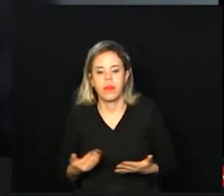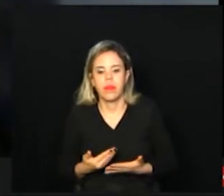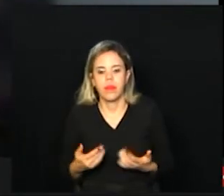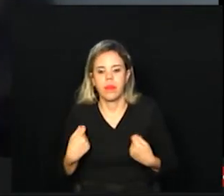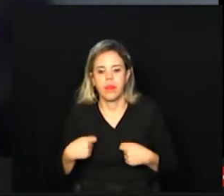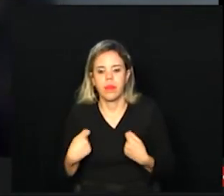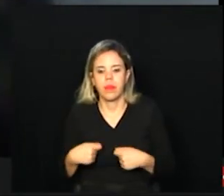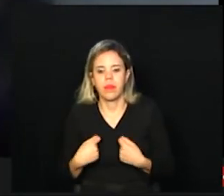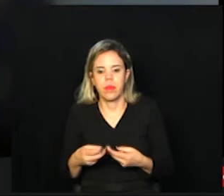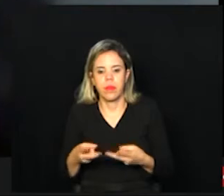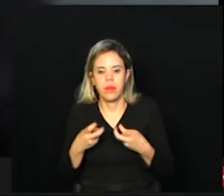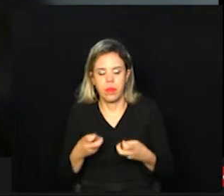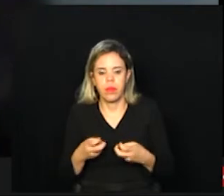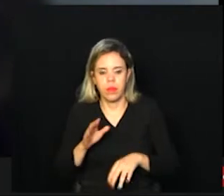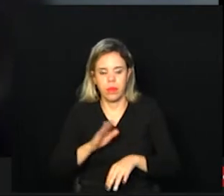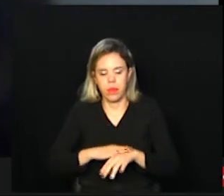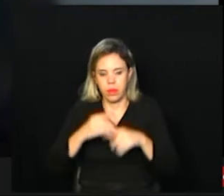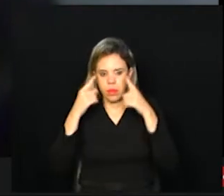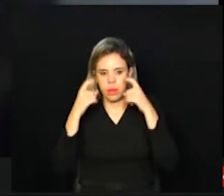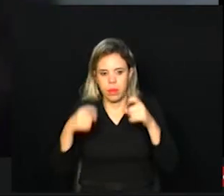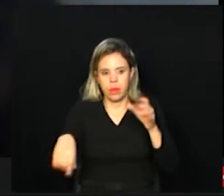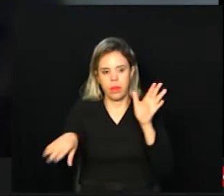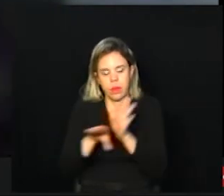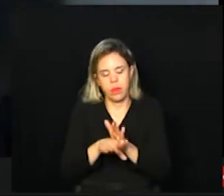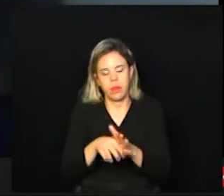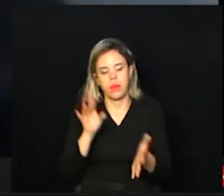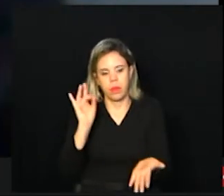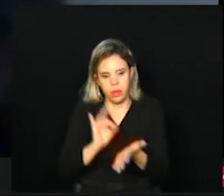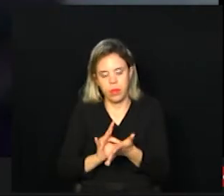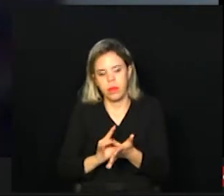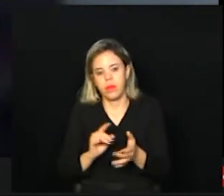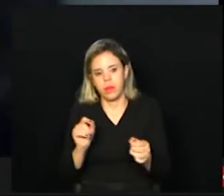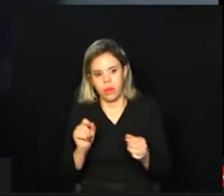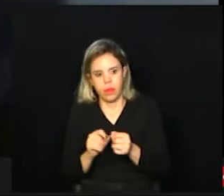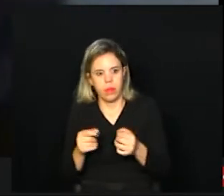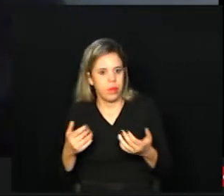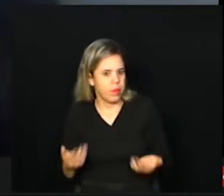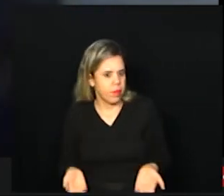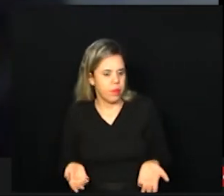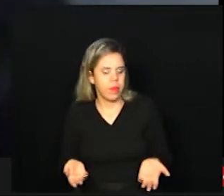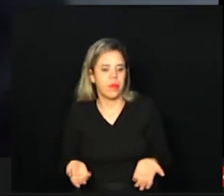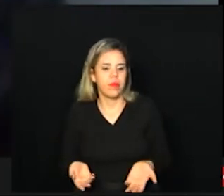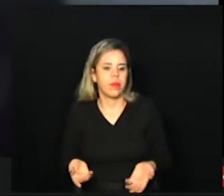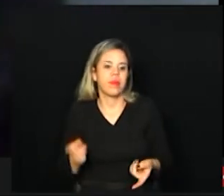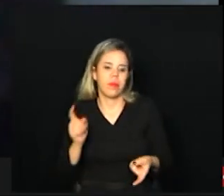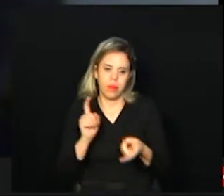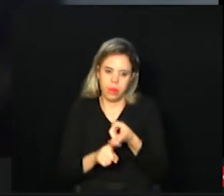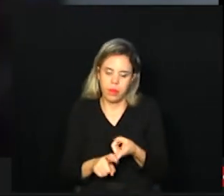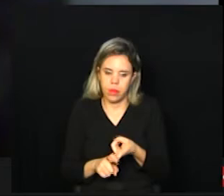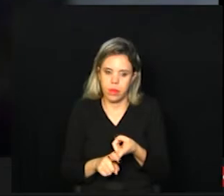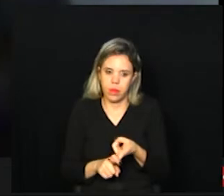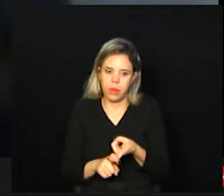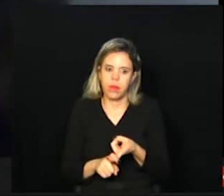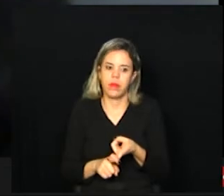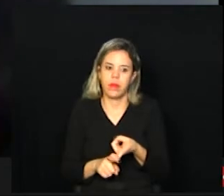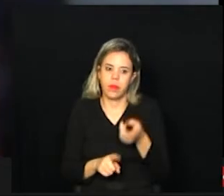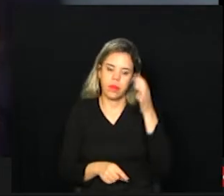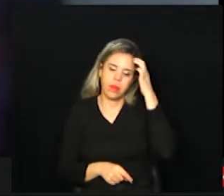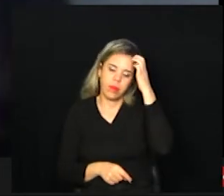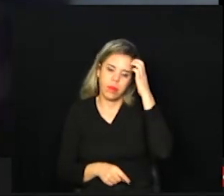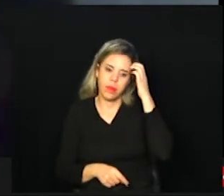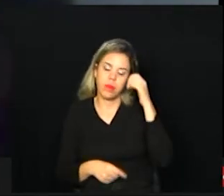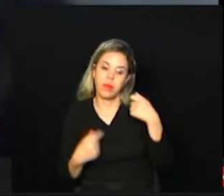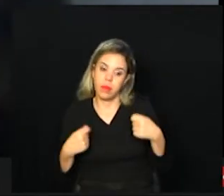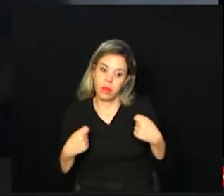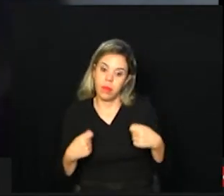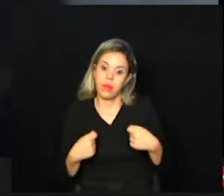precisa olhar para esse autor de violência que chegou às vias de fato, vai ser punido, como tem que ser punido, mas a